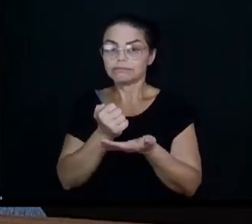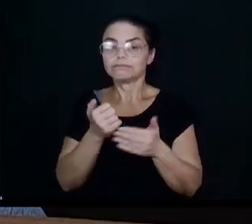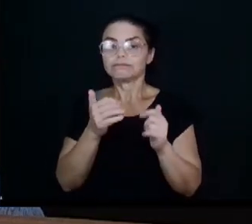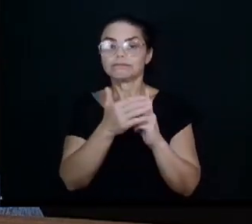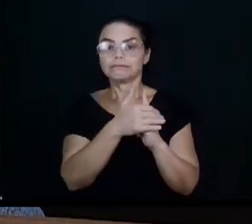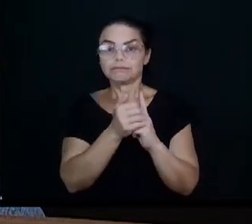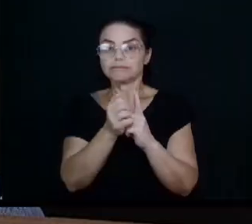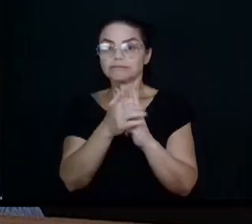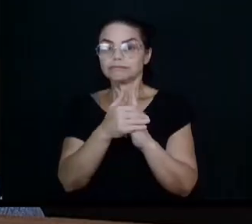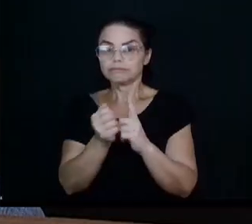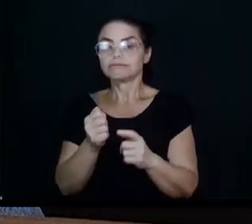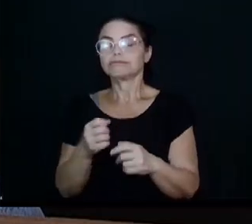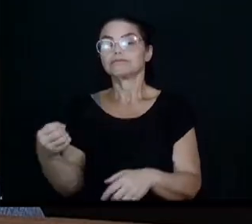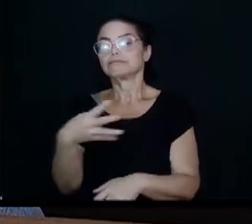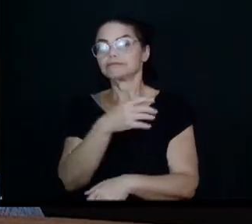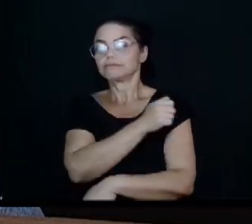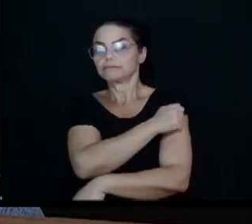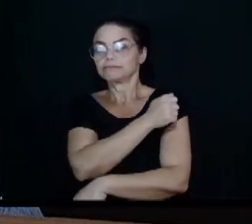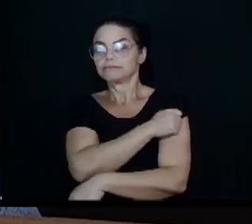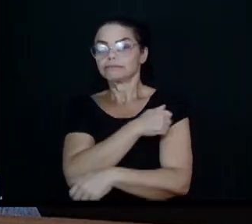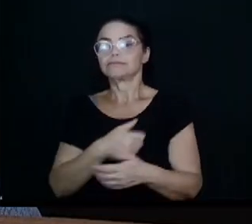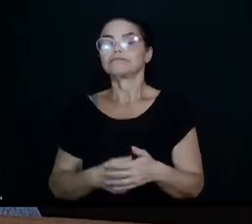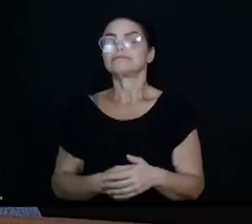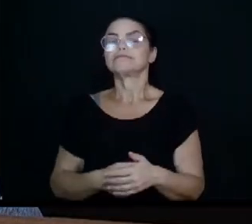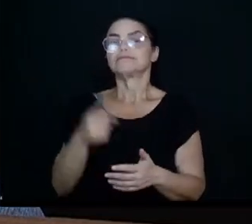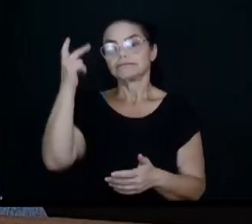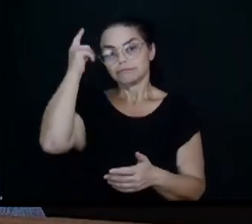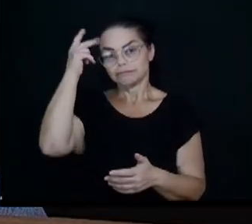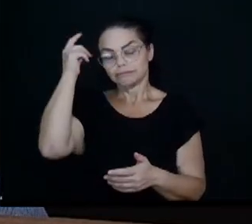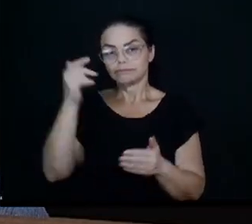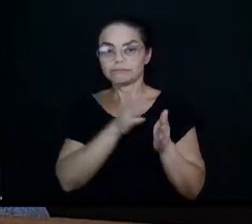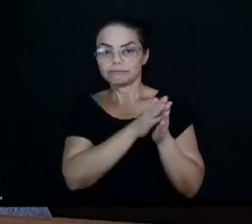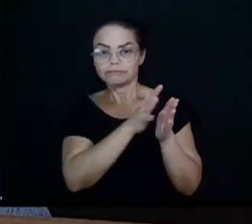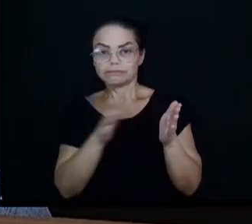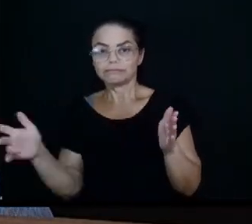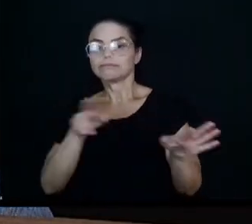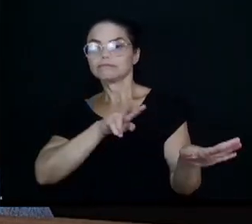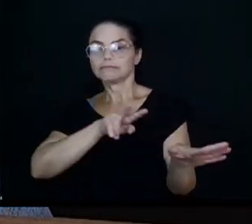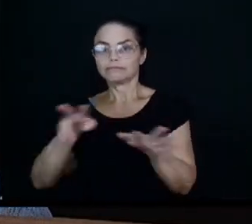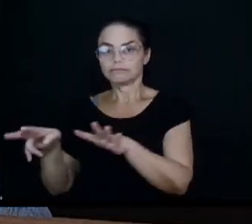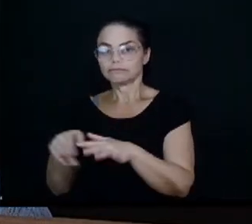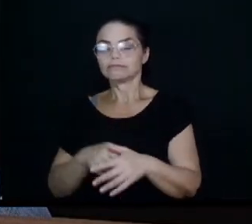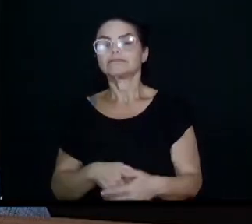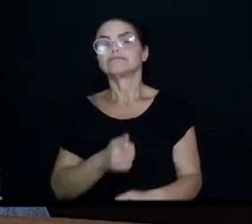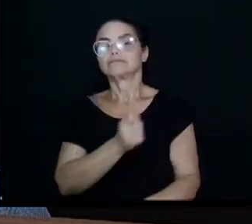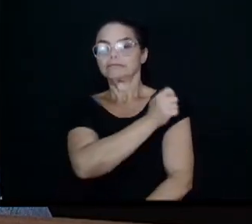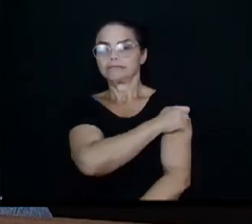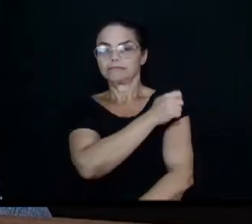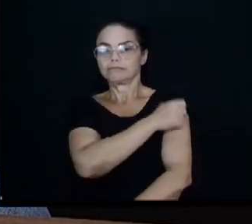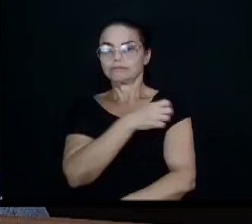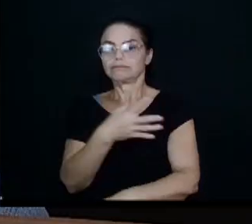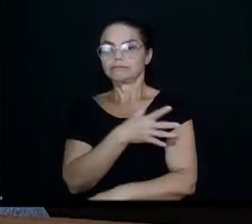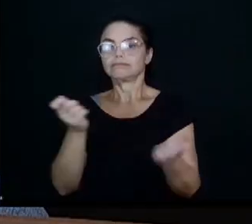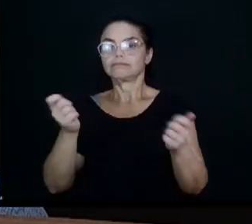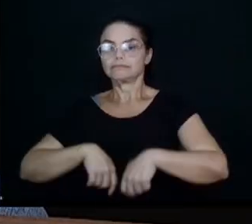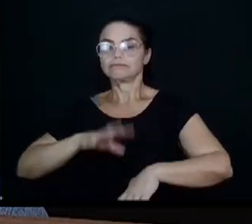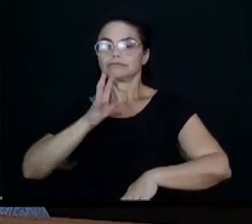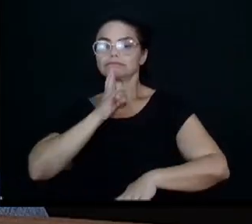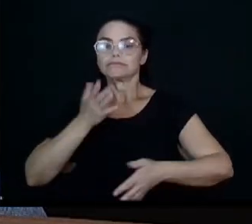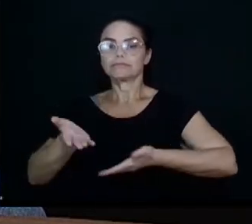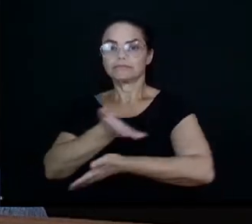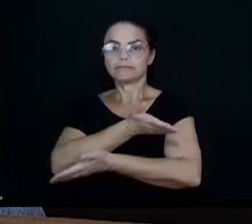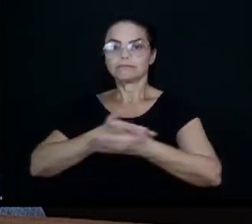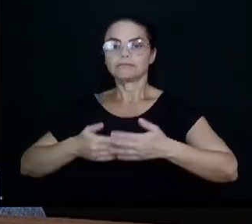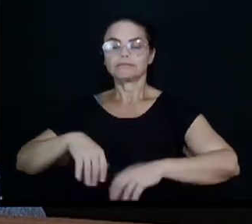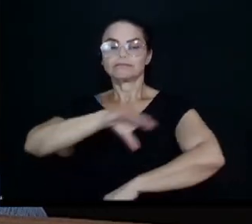Então, não só no primeiro dia, mas normalmente isso acontece ao longo da primeira semana, né? Os alunos novos terão possibilidade de conhecer o coordenador do curso,